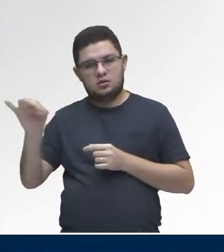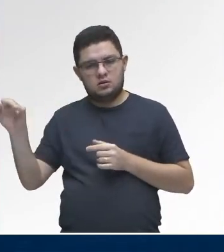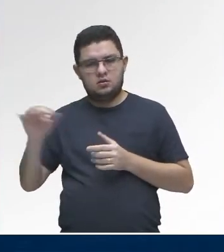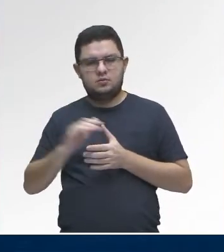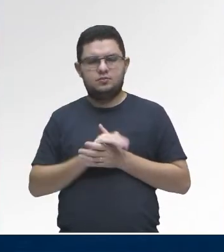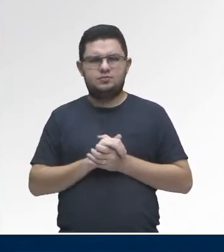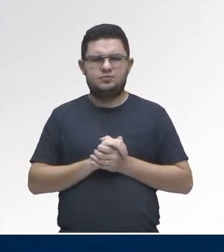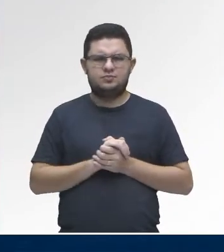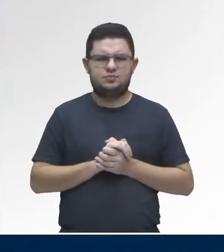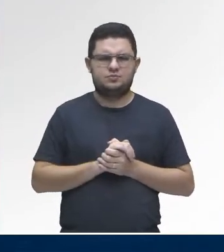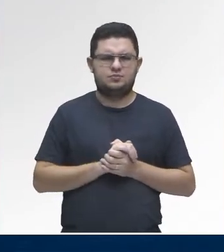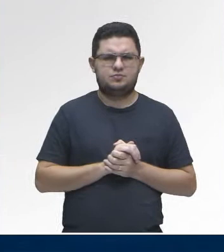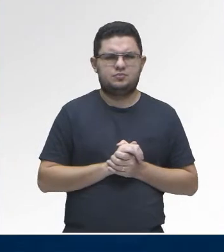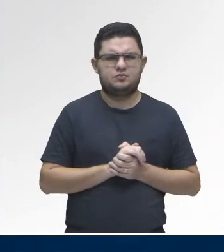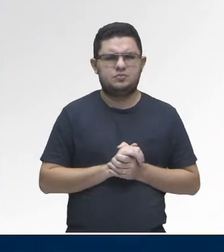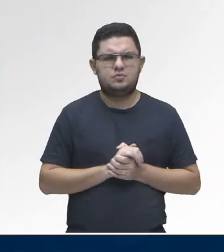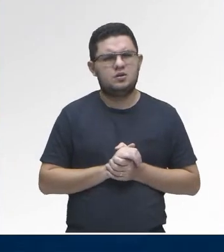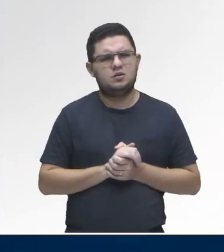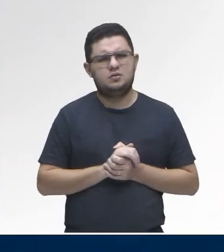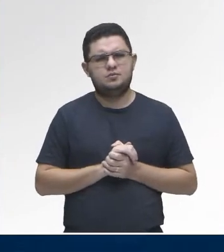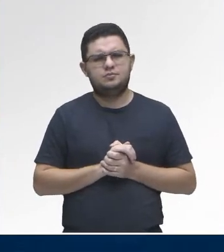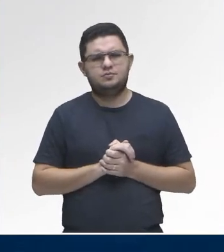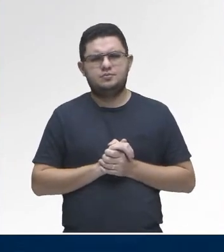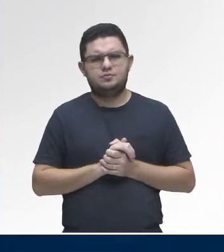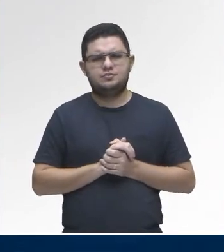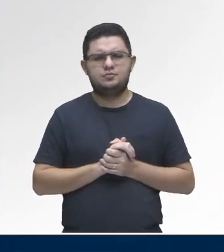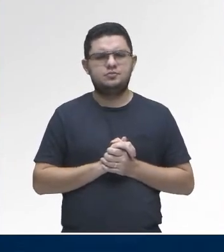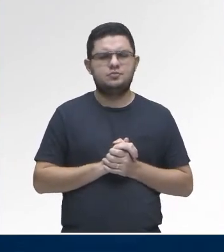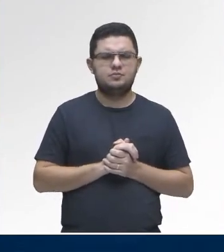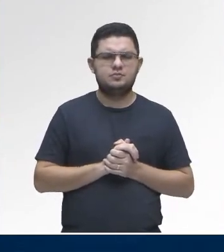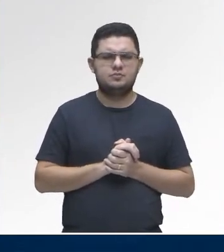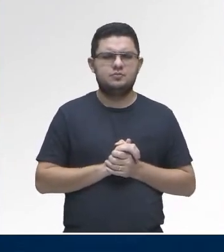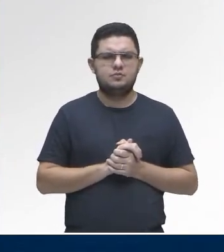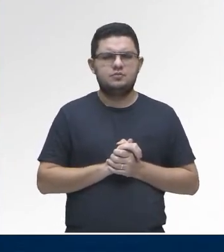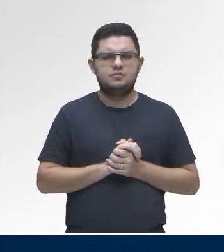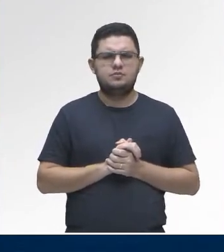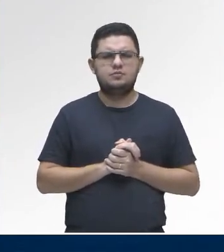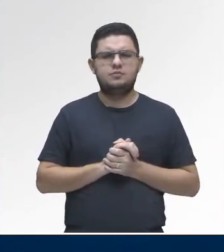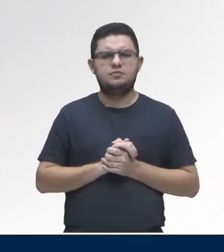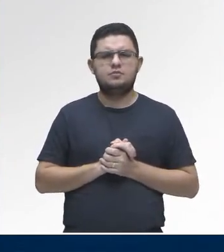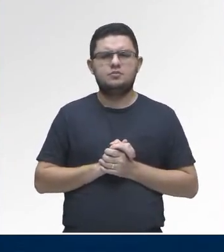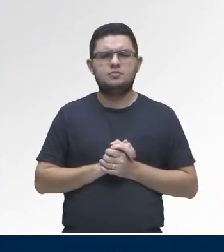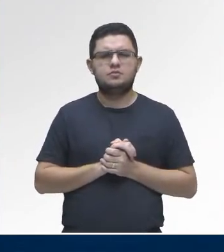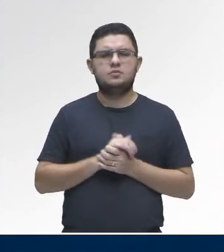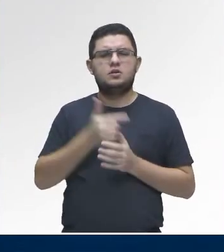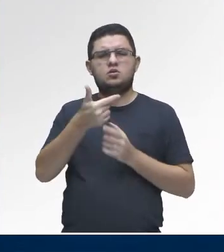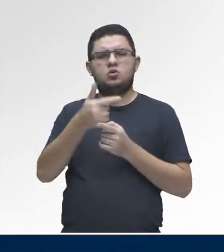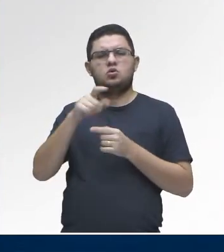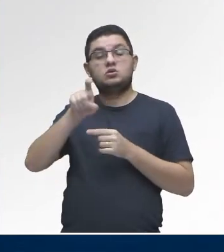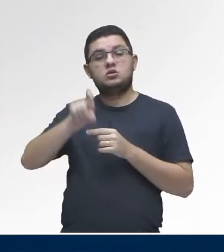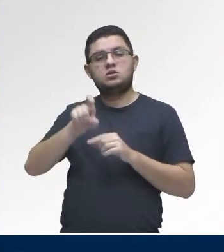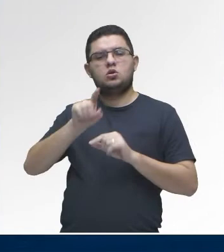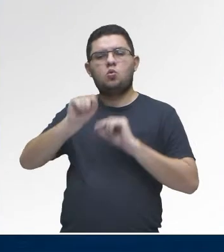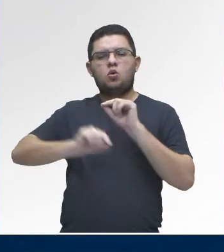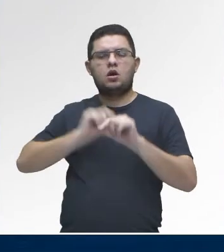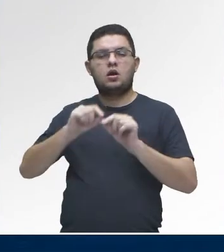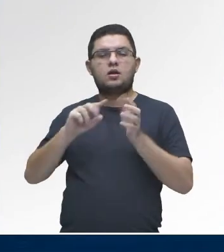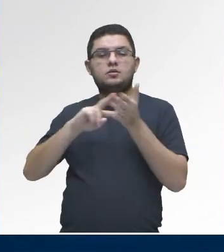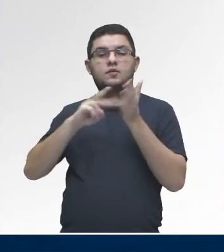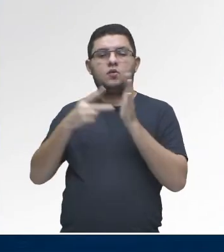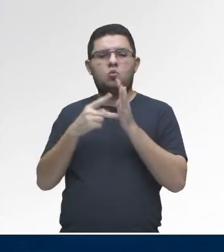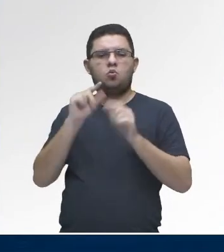valer esse x aqui, né? O 2x é o mesmo que 2 vezes x. Então, eu tenho que encontrar um valor